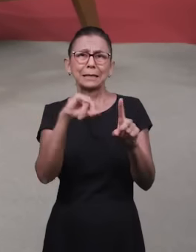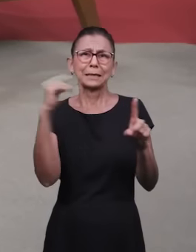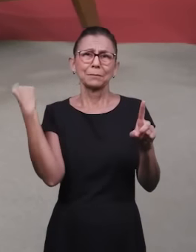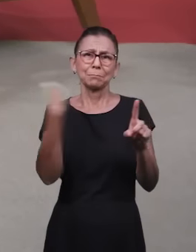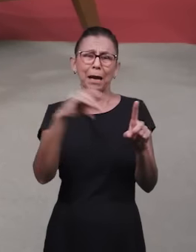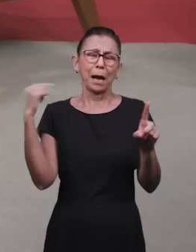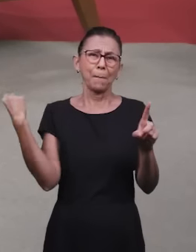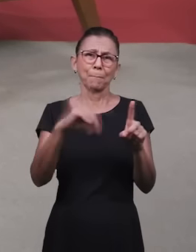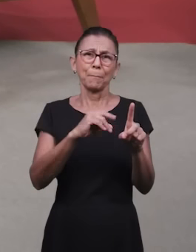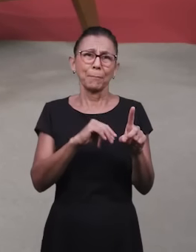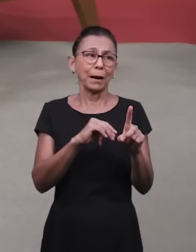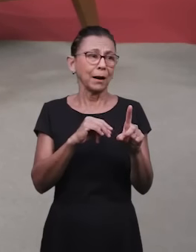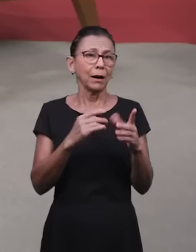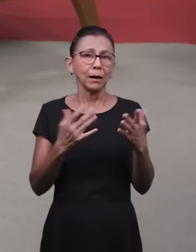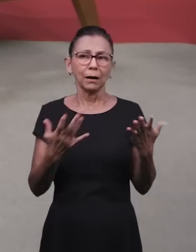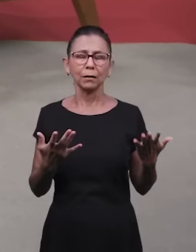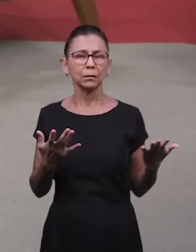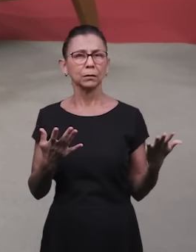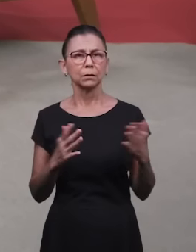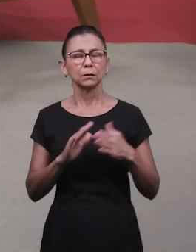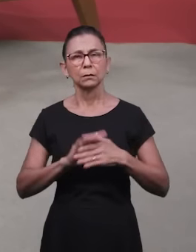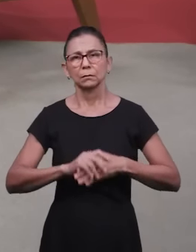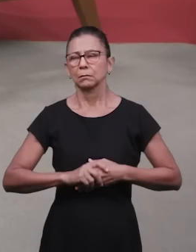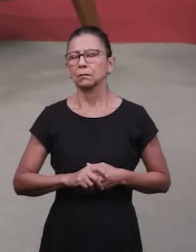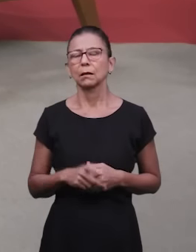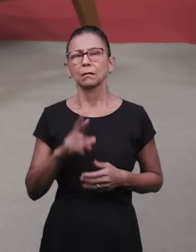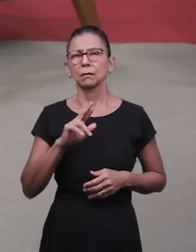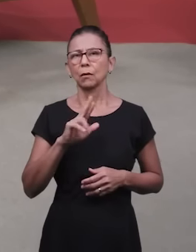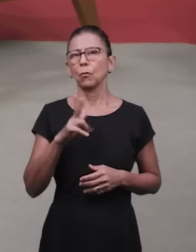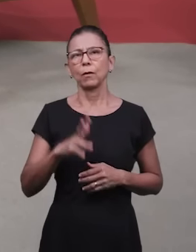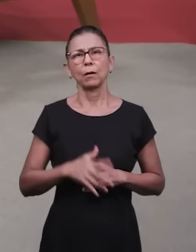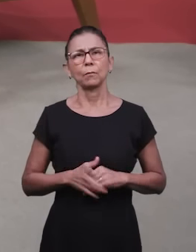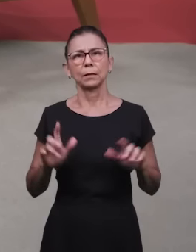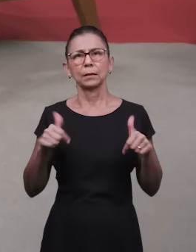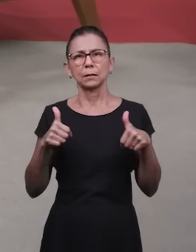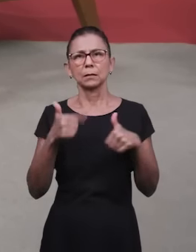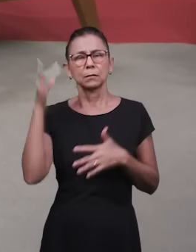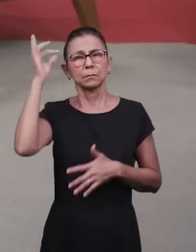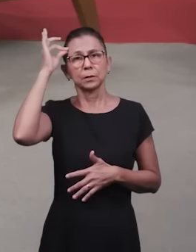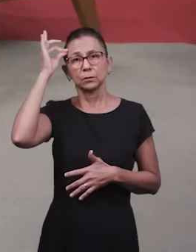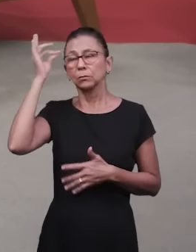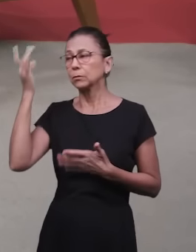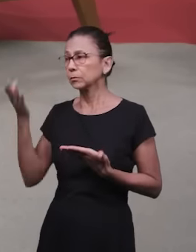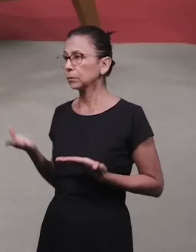totalmente fora daquilo que é uma atitude espiritual, né, Mateus?